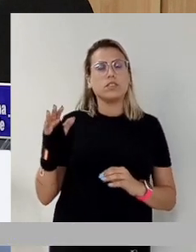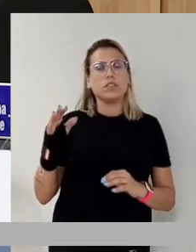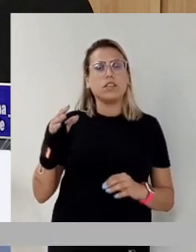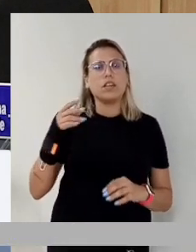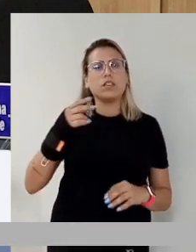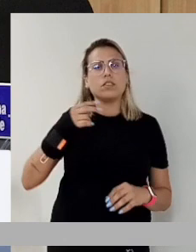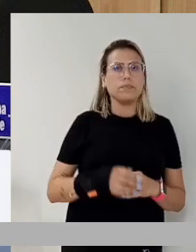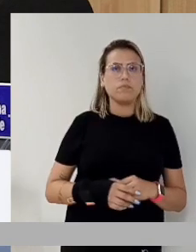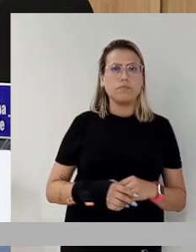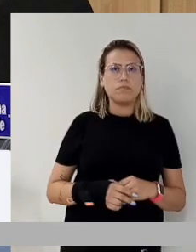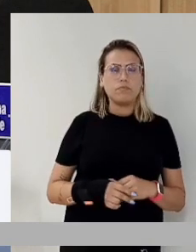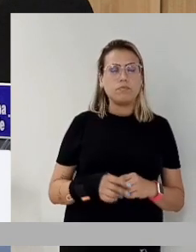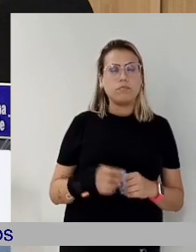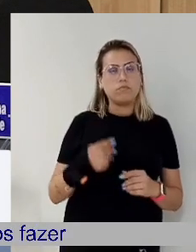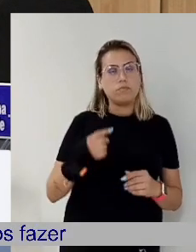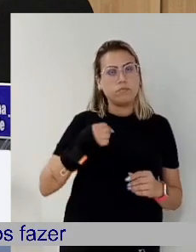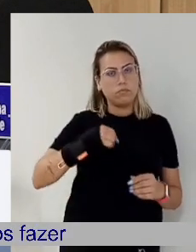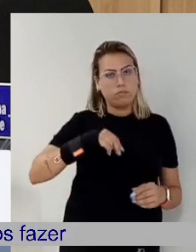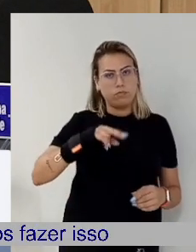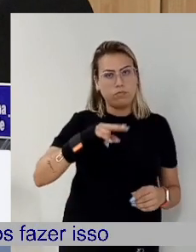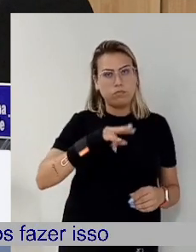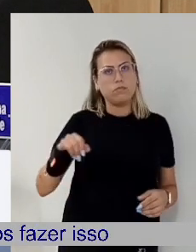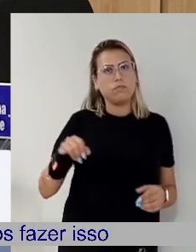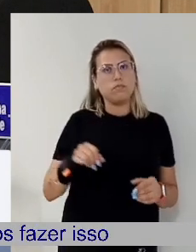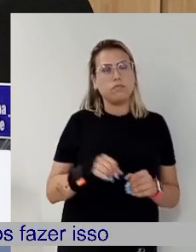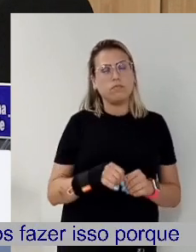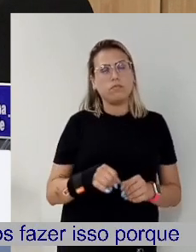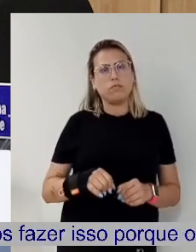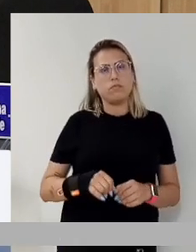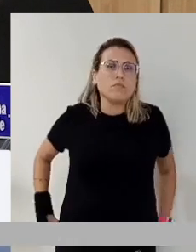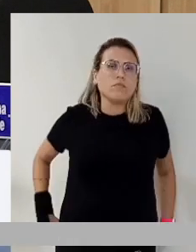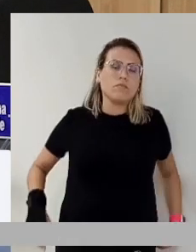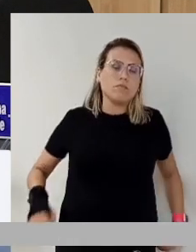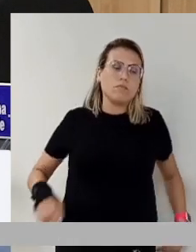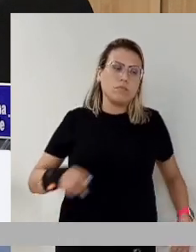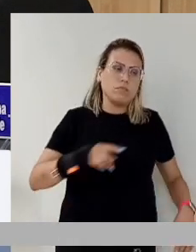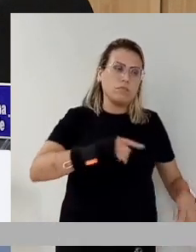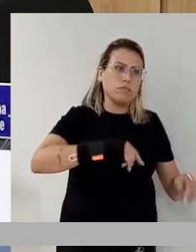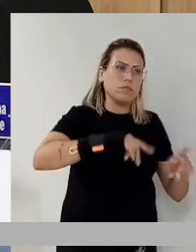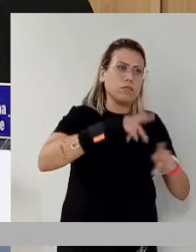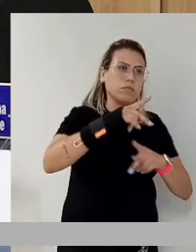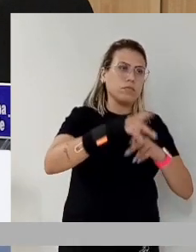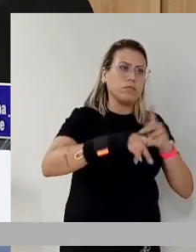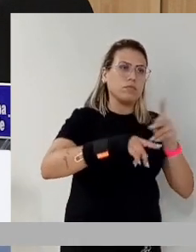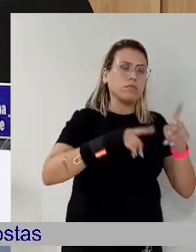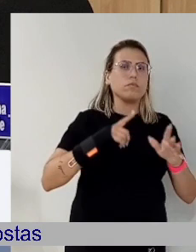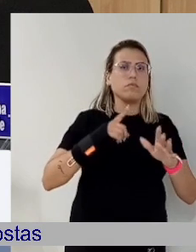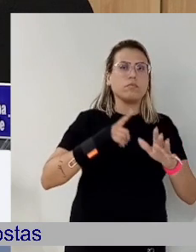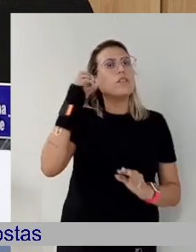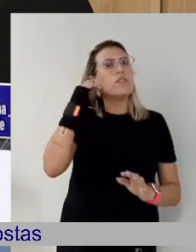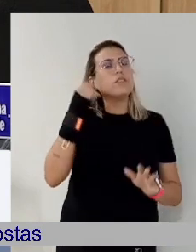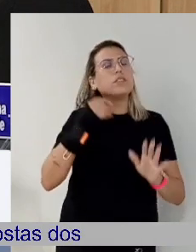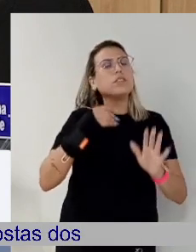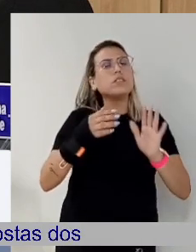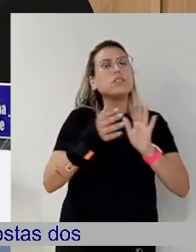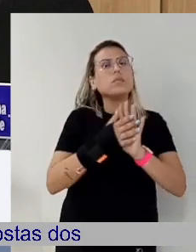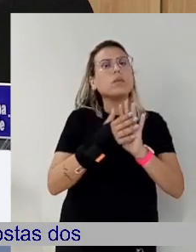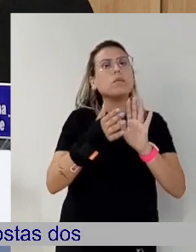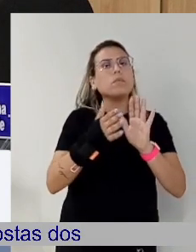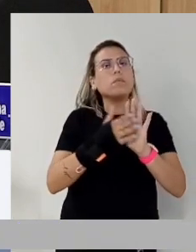propostas nós vamos fazer isso porque o povo tem esse direito de ouvir as propostas dos